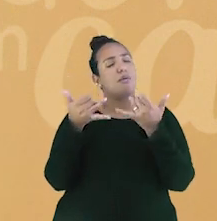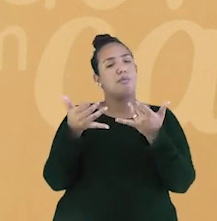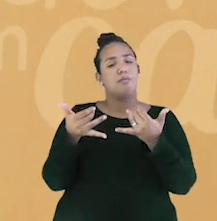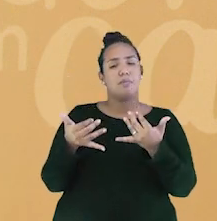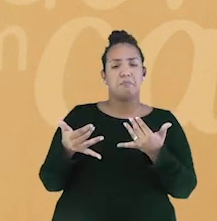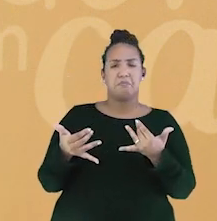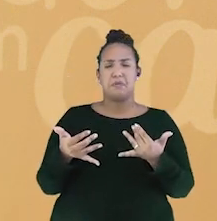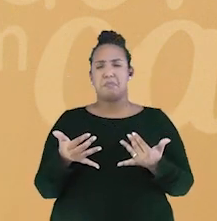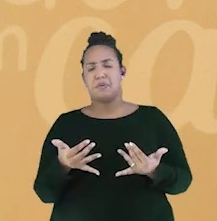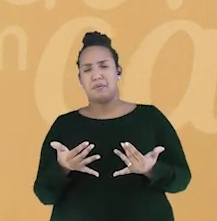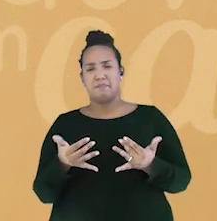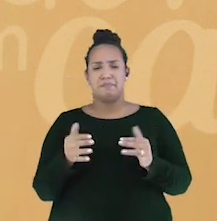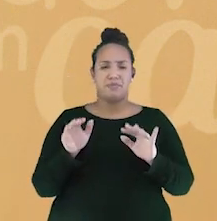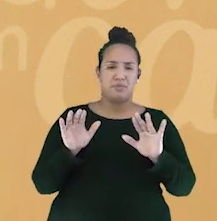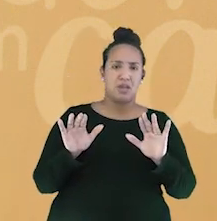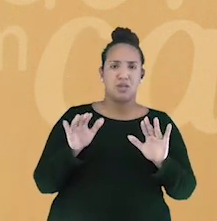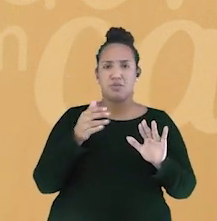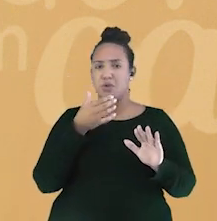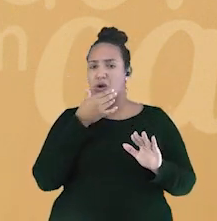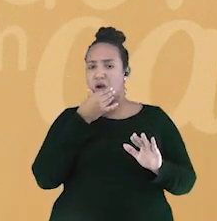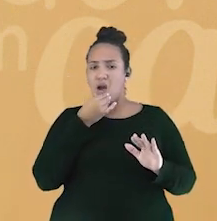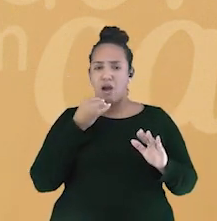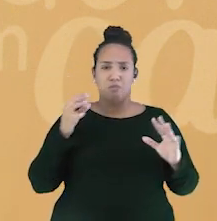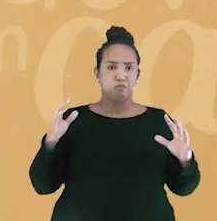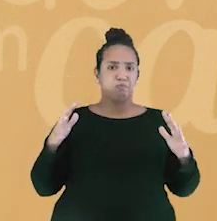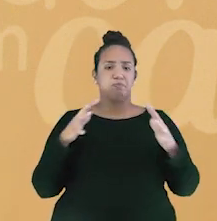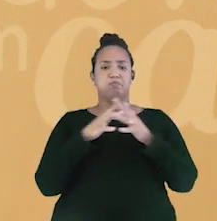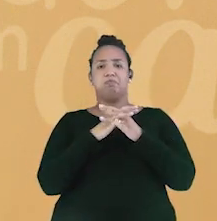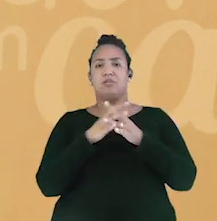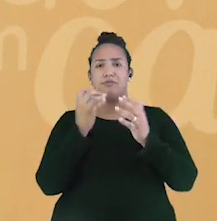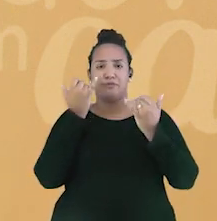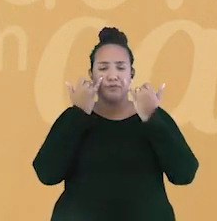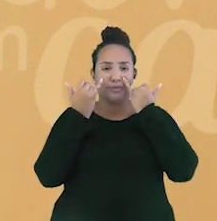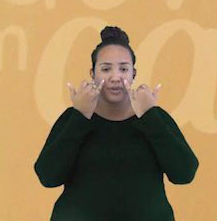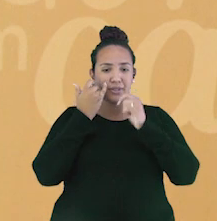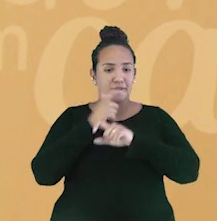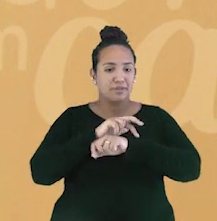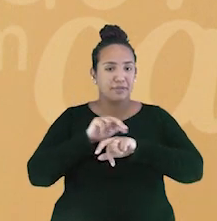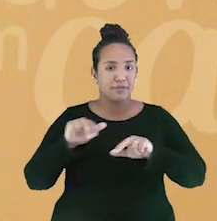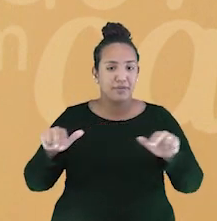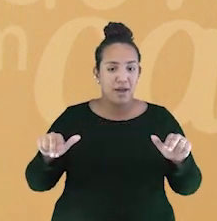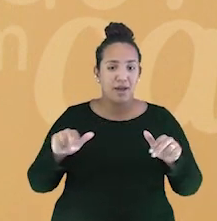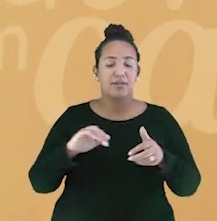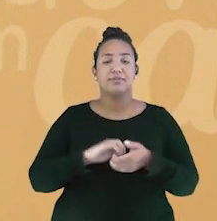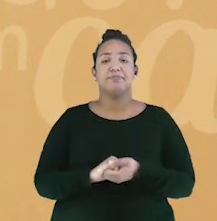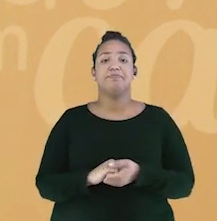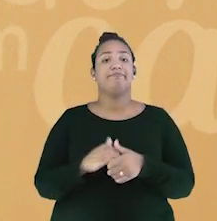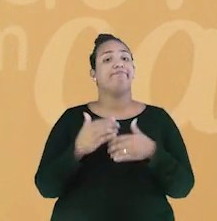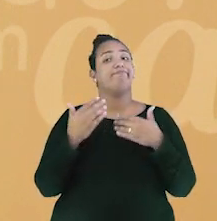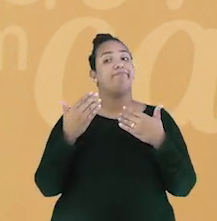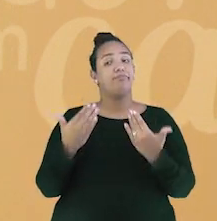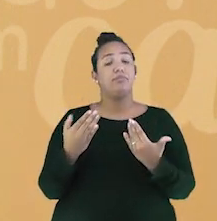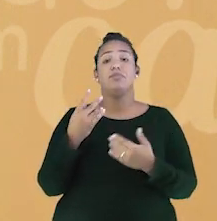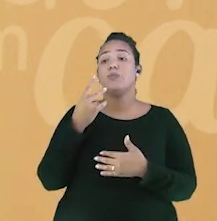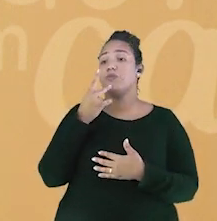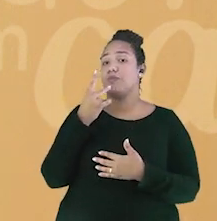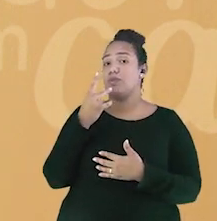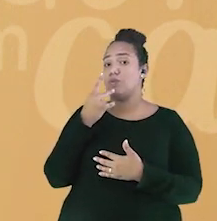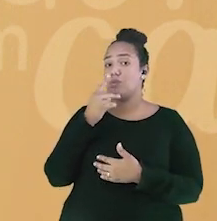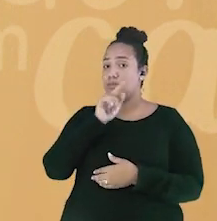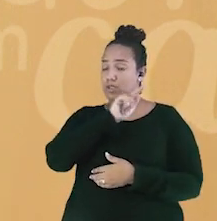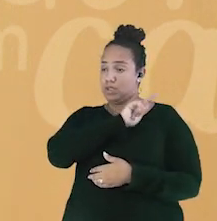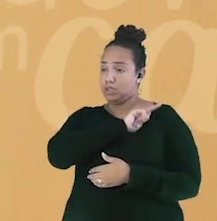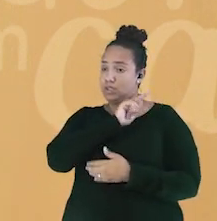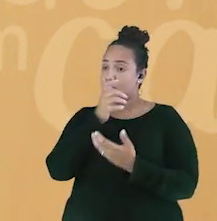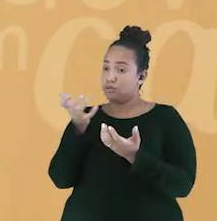falando e ele começou a ficar Confuso com tanta informação então ele mencionou para gerente que gostaria de